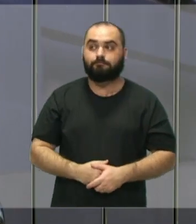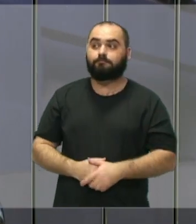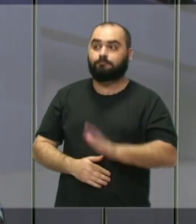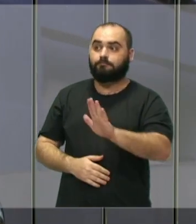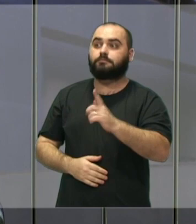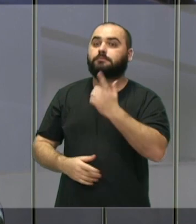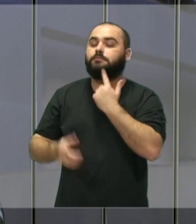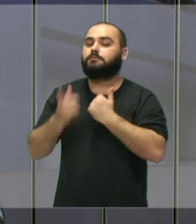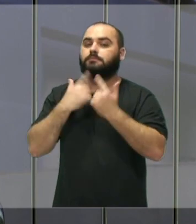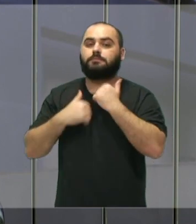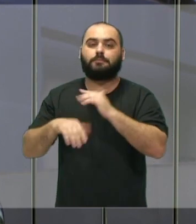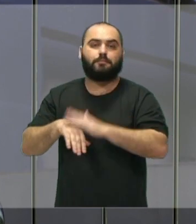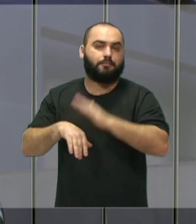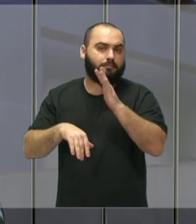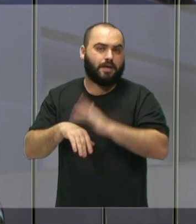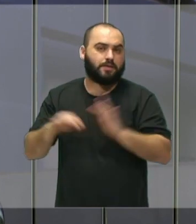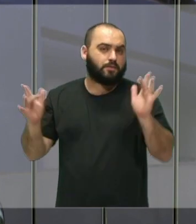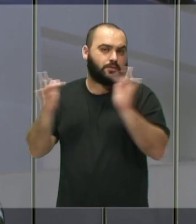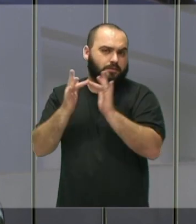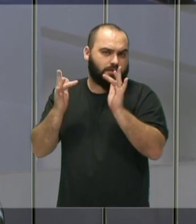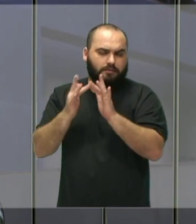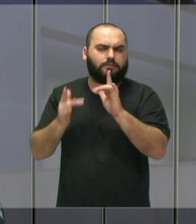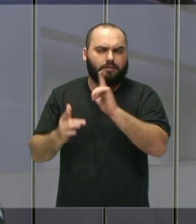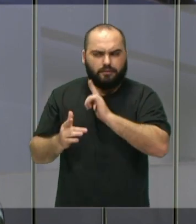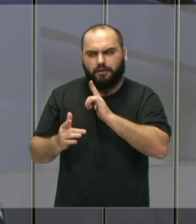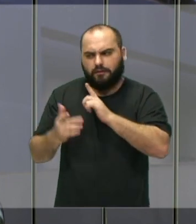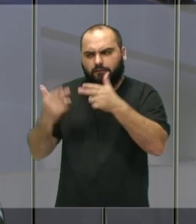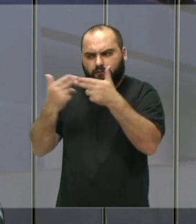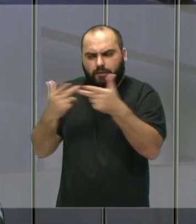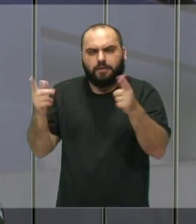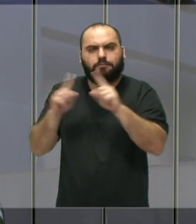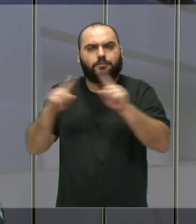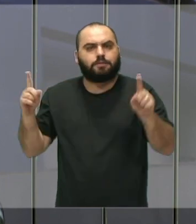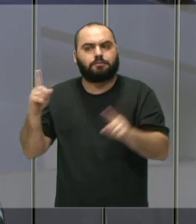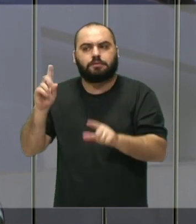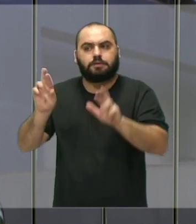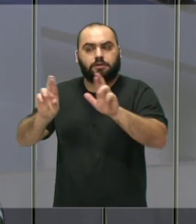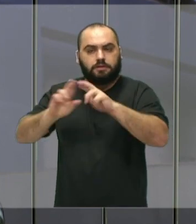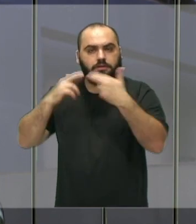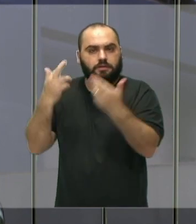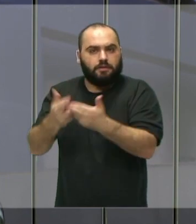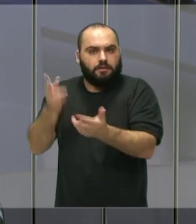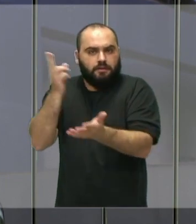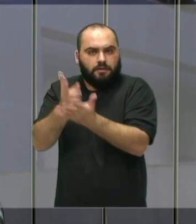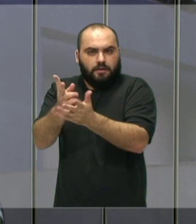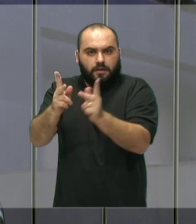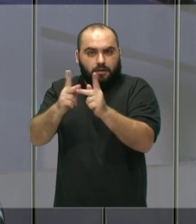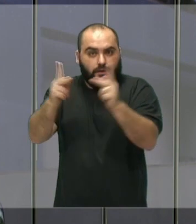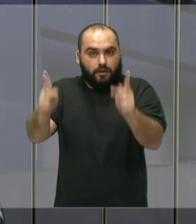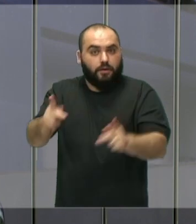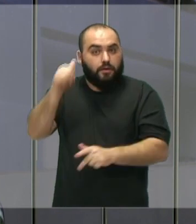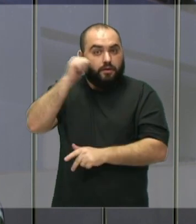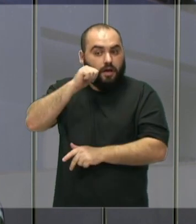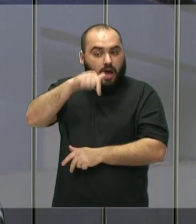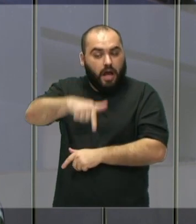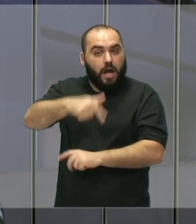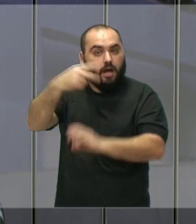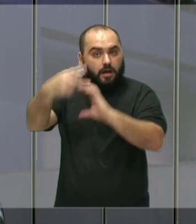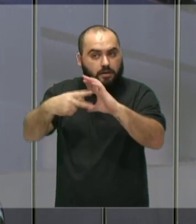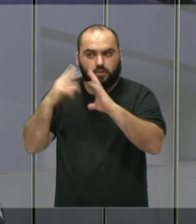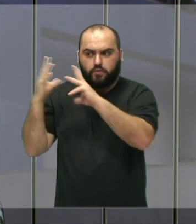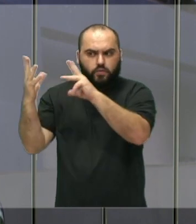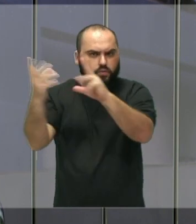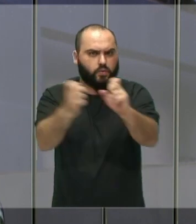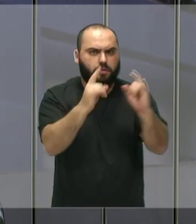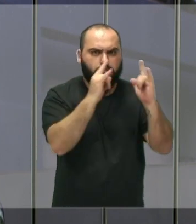ter mais canais. Hoje existem, né, mais canais. Quando nós nos reunimos com a Procuradoria da Mulher aqui da Câmara, com todas as